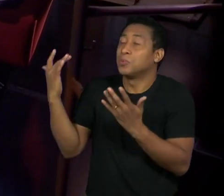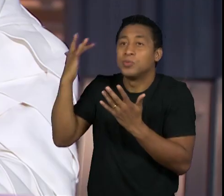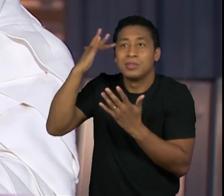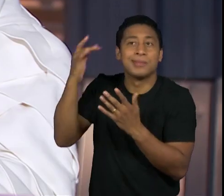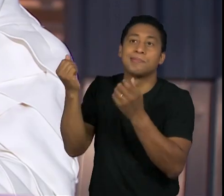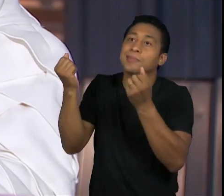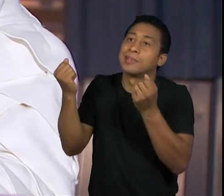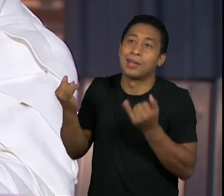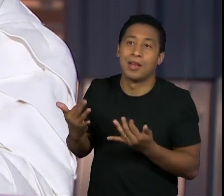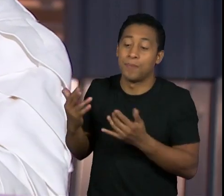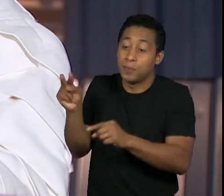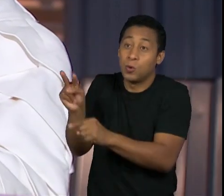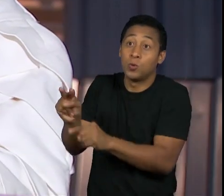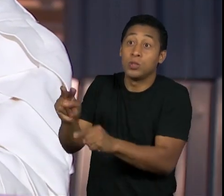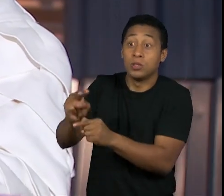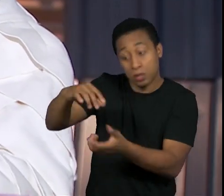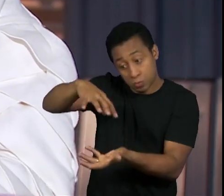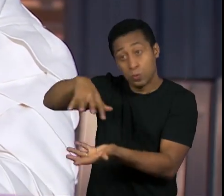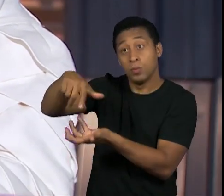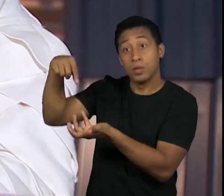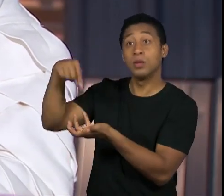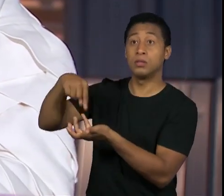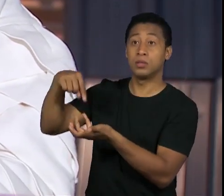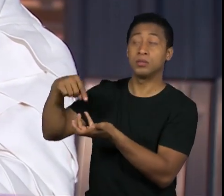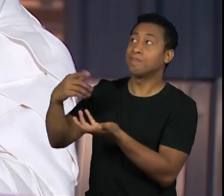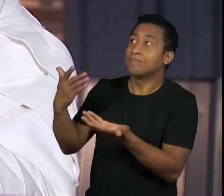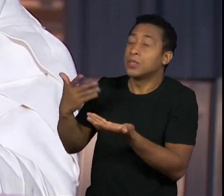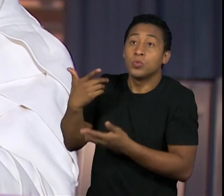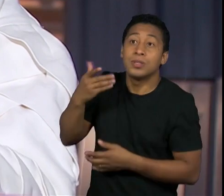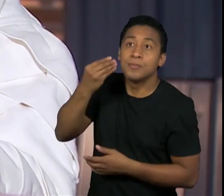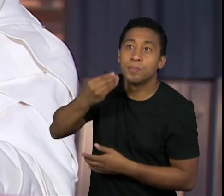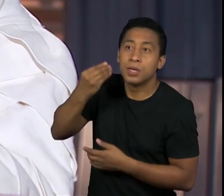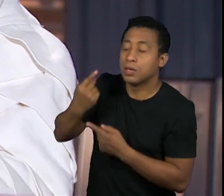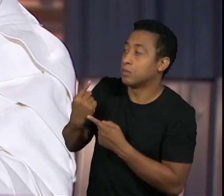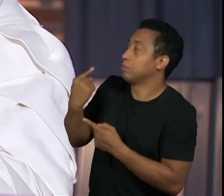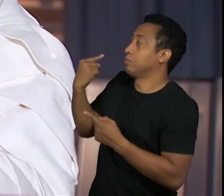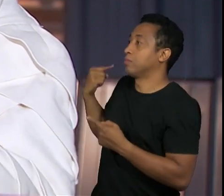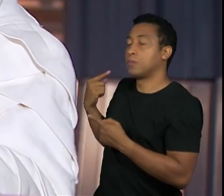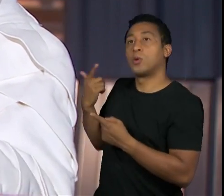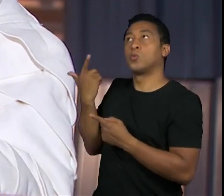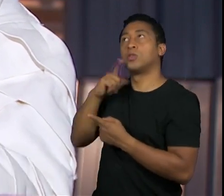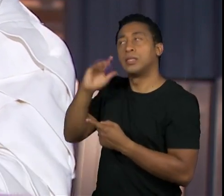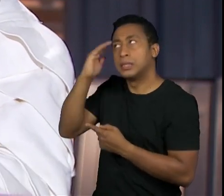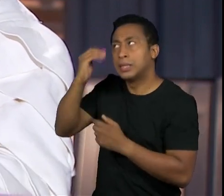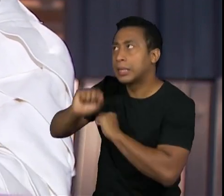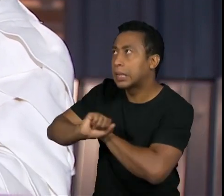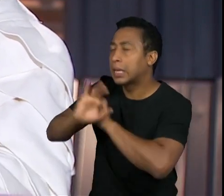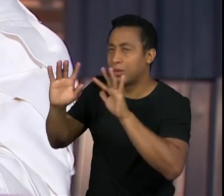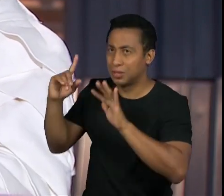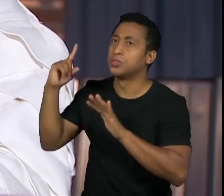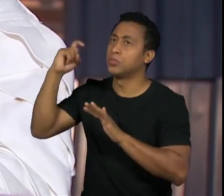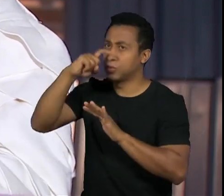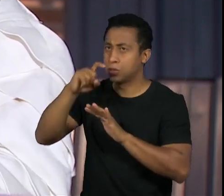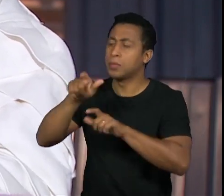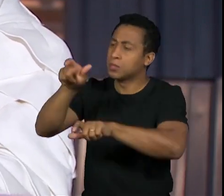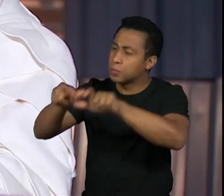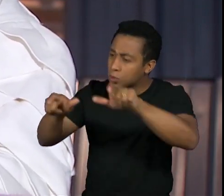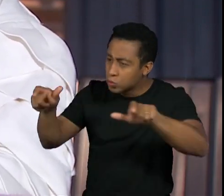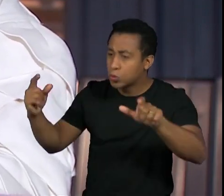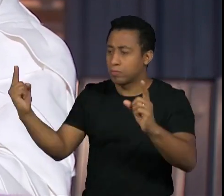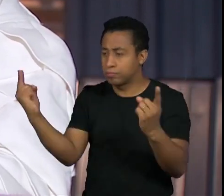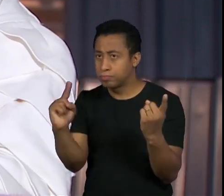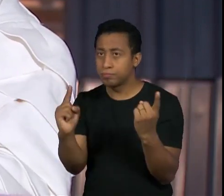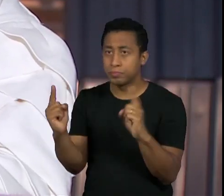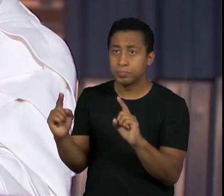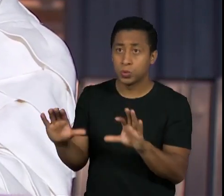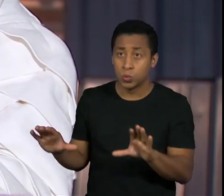é. É algo que eu não tenho experiência prévia para entender, né? E nesse campo de observação e da humildade de quem está chegando, né? Eu